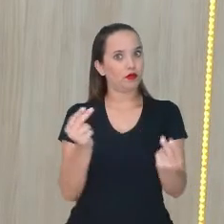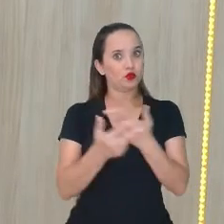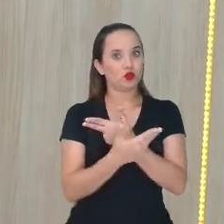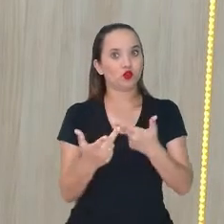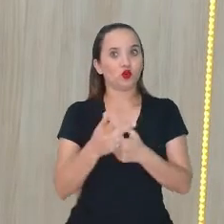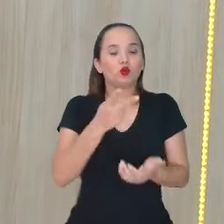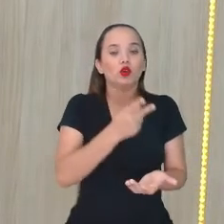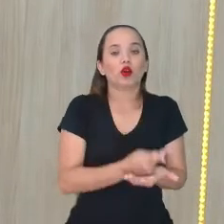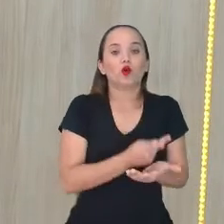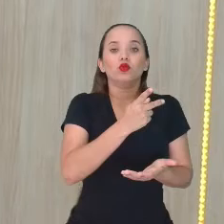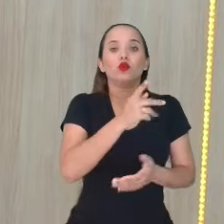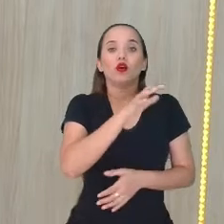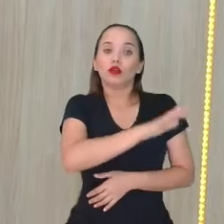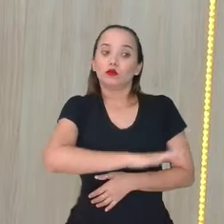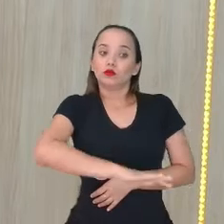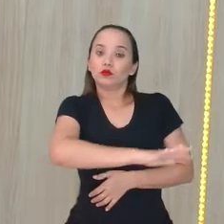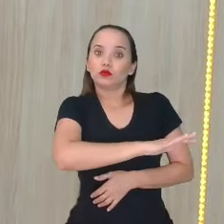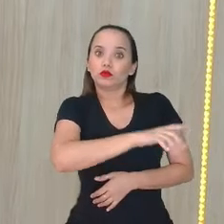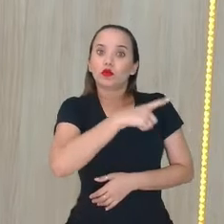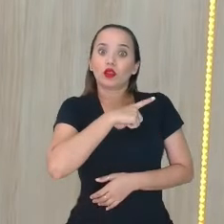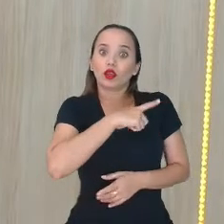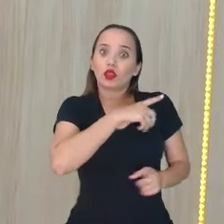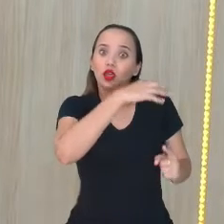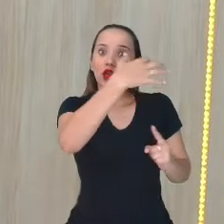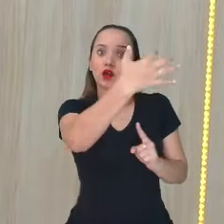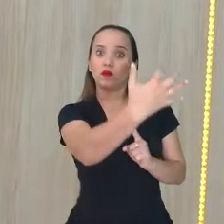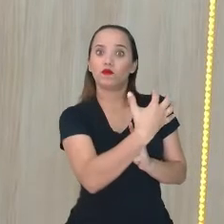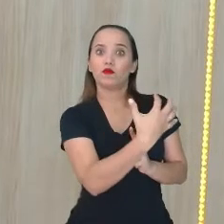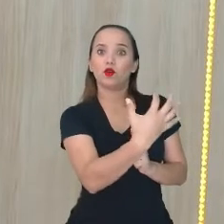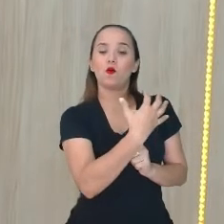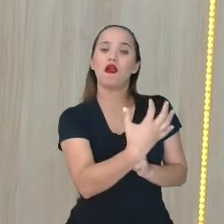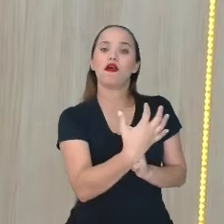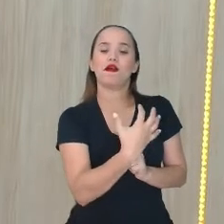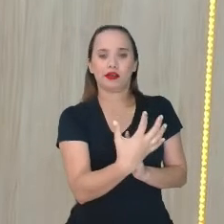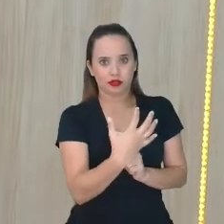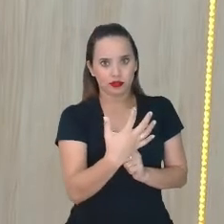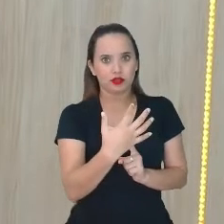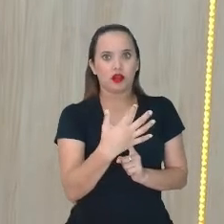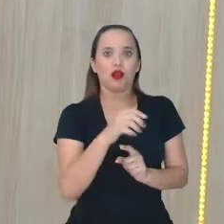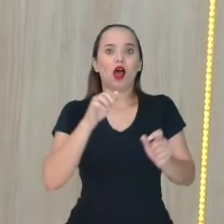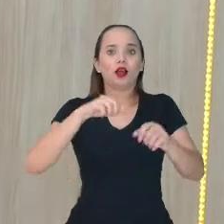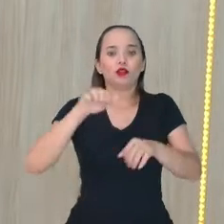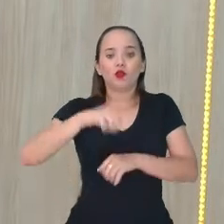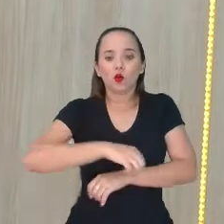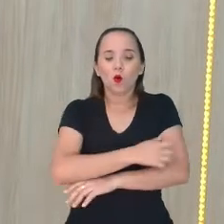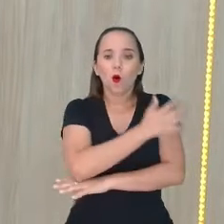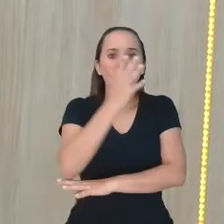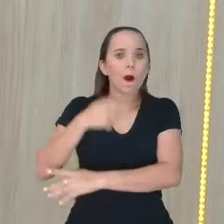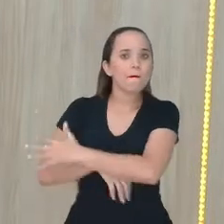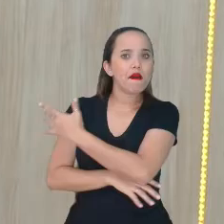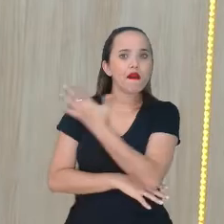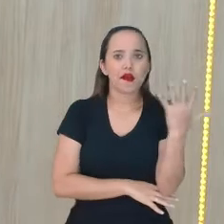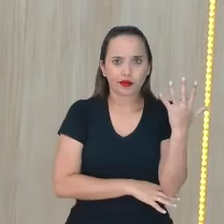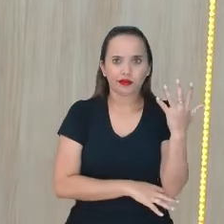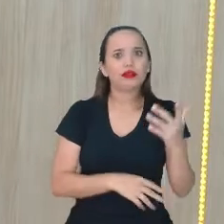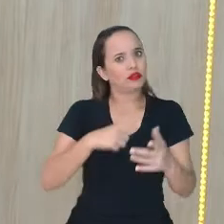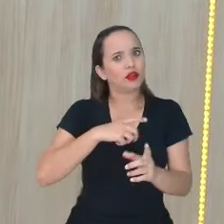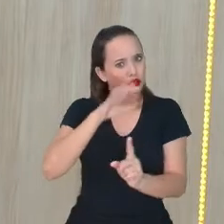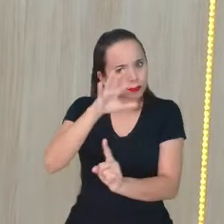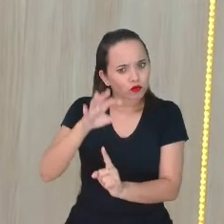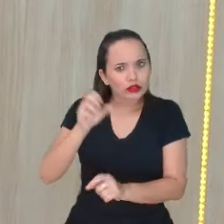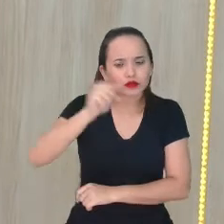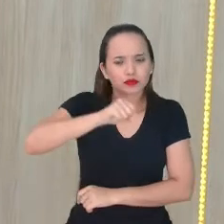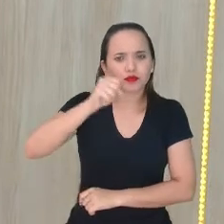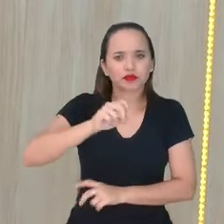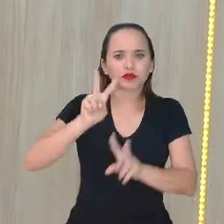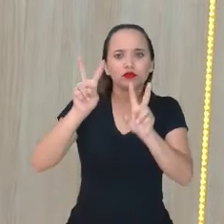nesses espaços, ele tem um impacto, né, um impacto ambiental que interfere toda essa questão aí que a gente